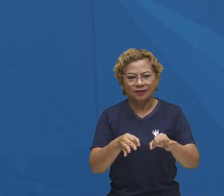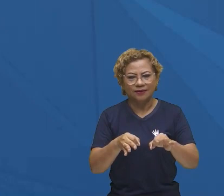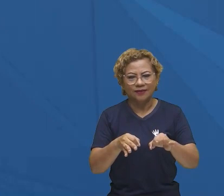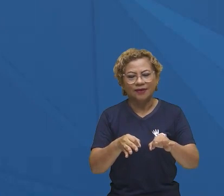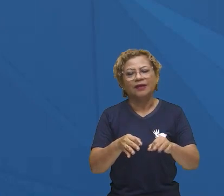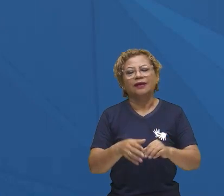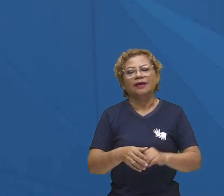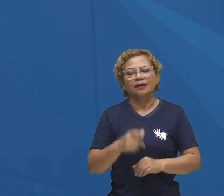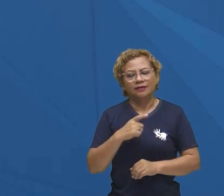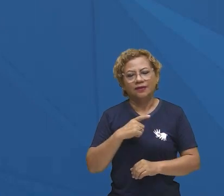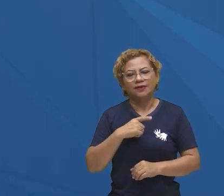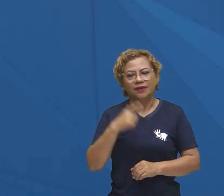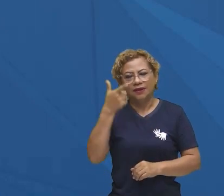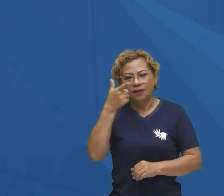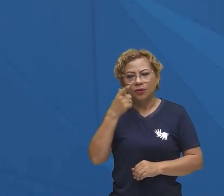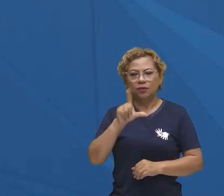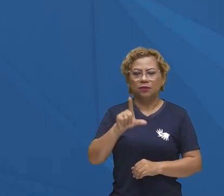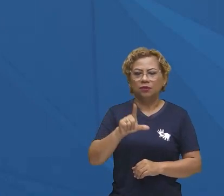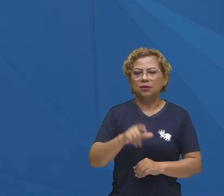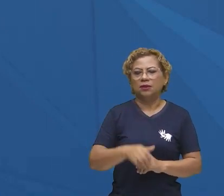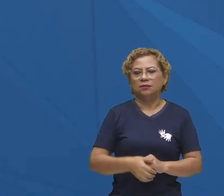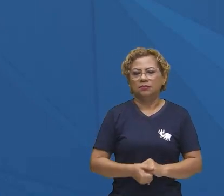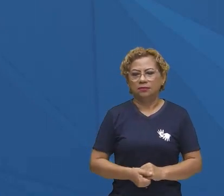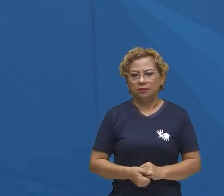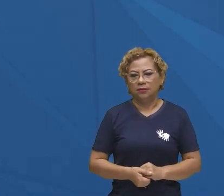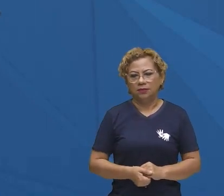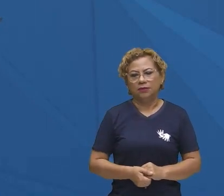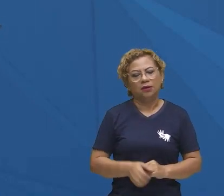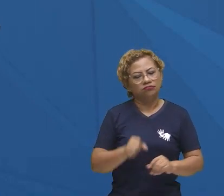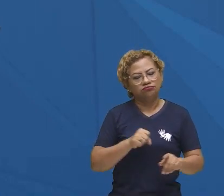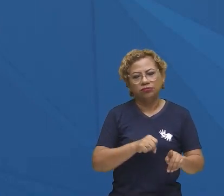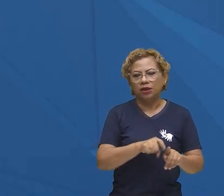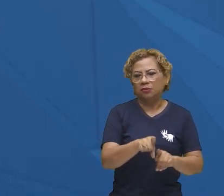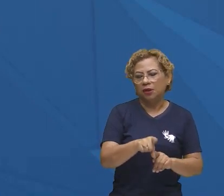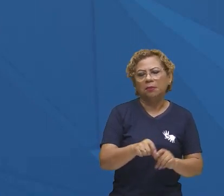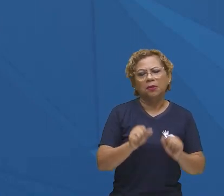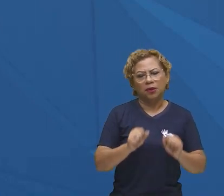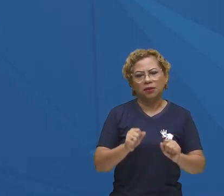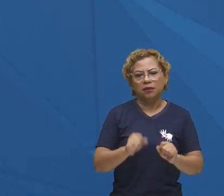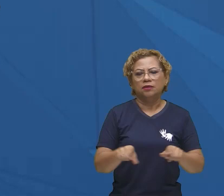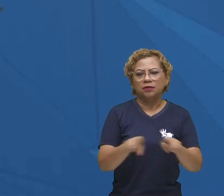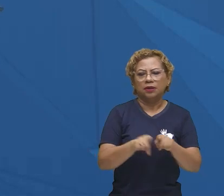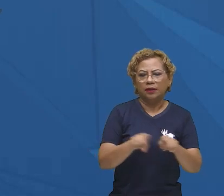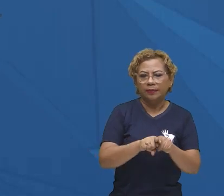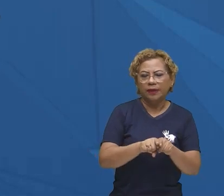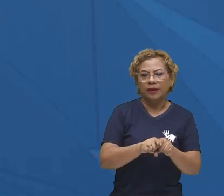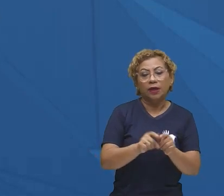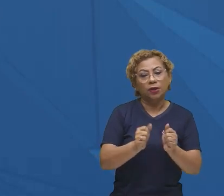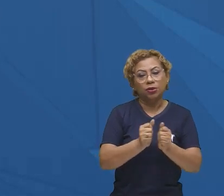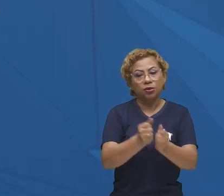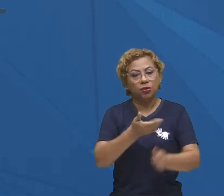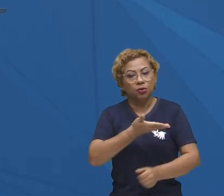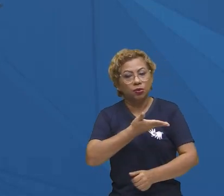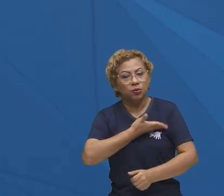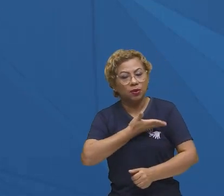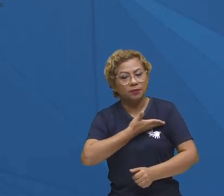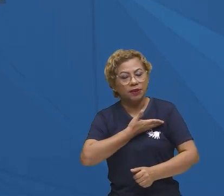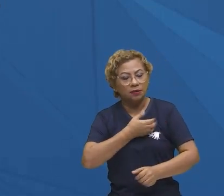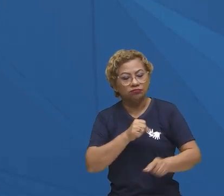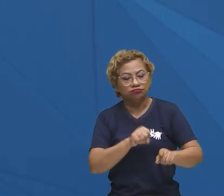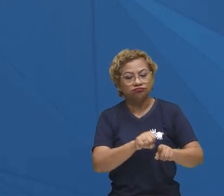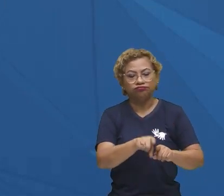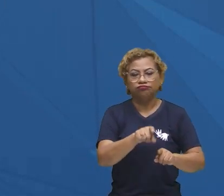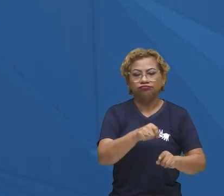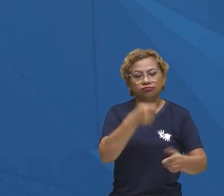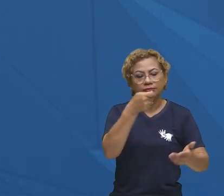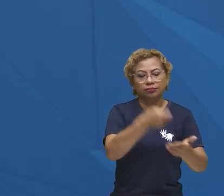está oferecendo ali um quarto, um apartamento compartilhado com preço super baratinho e aí você acaba, né, fazendo a